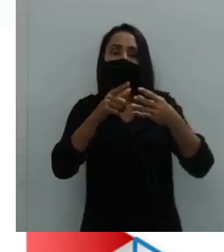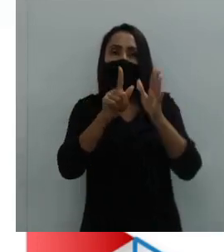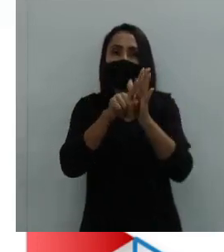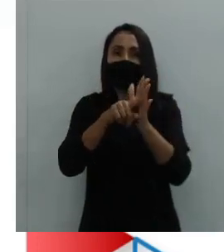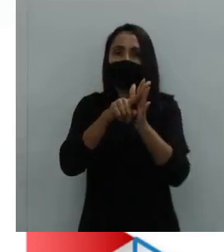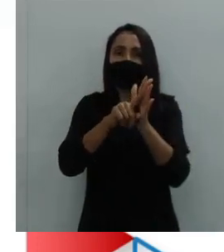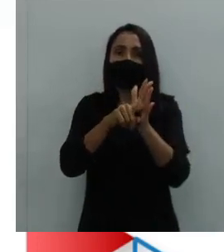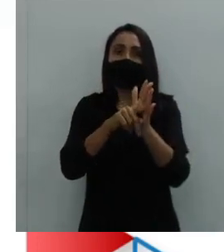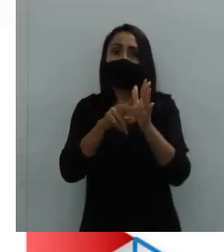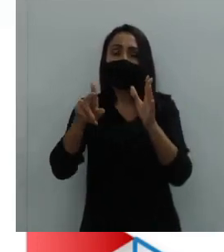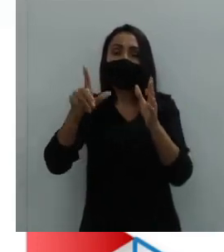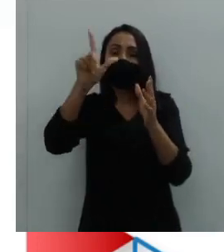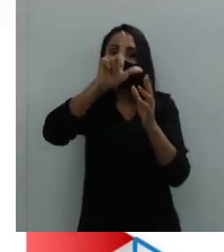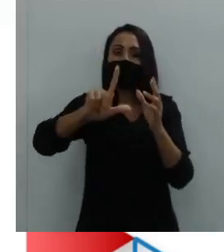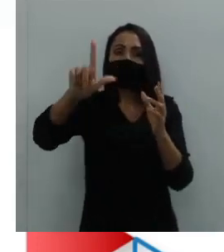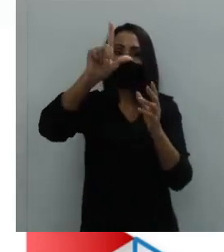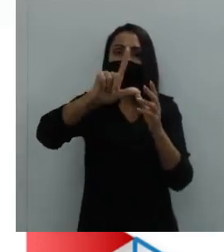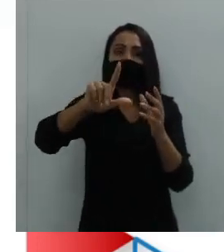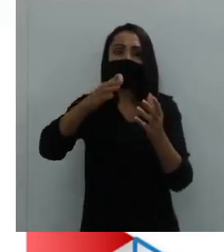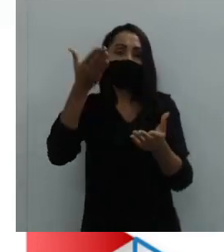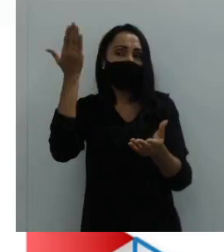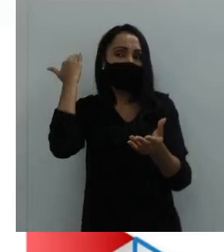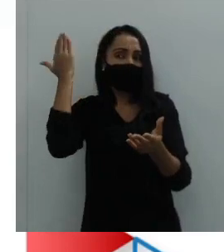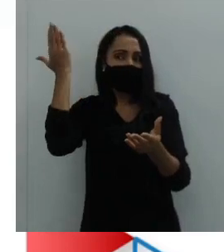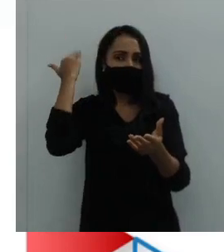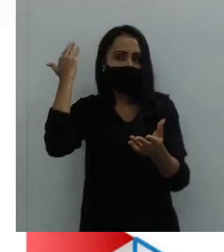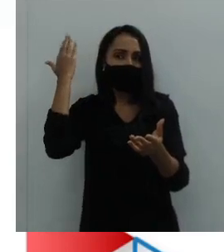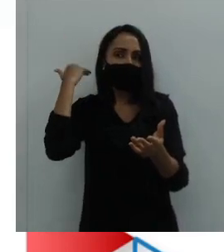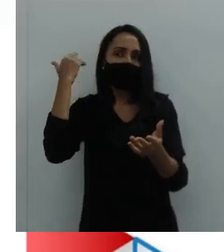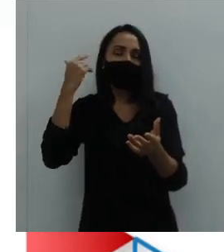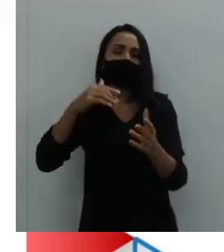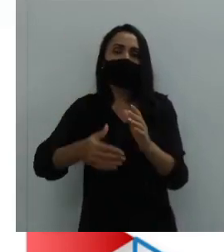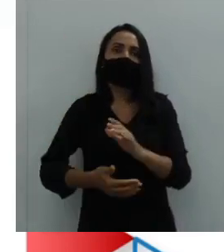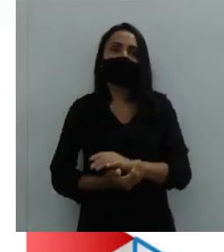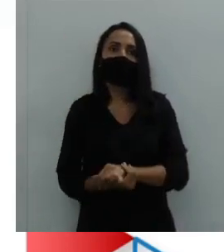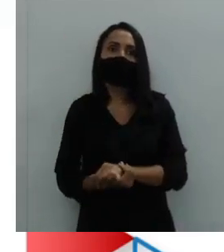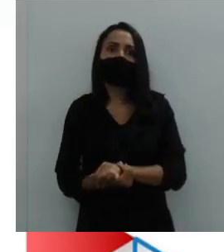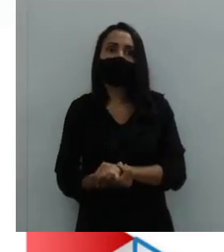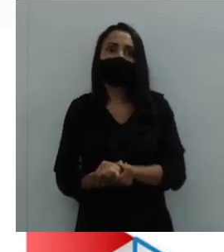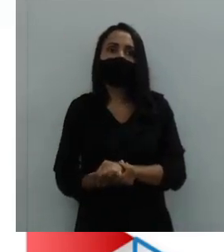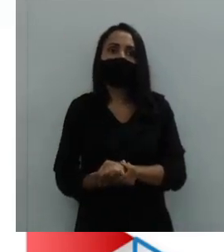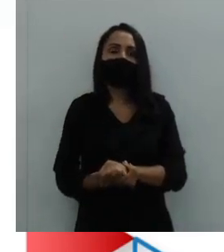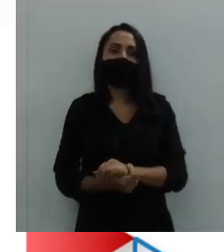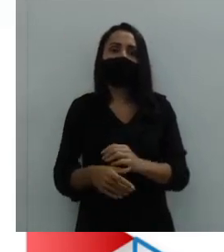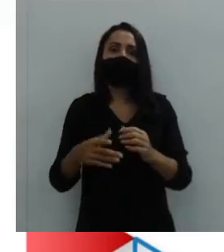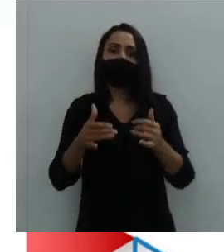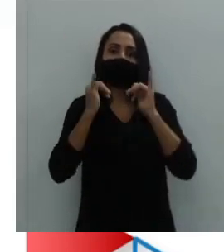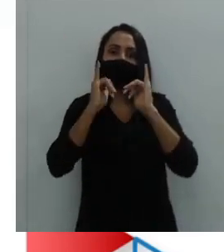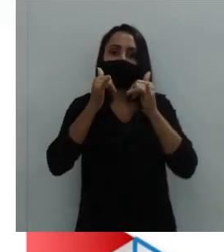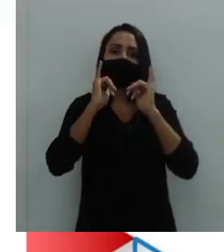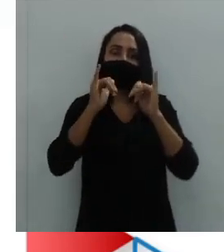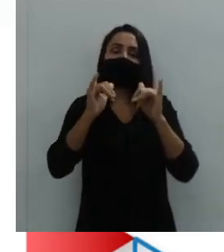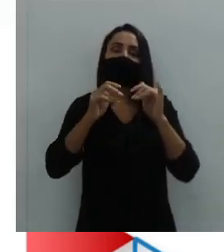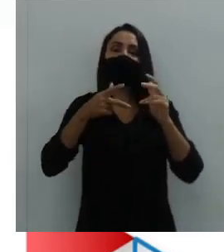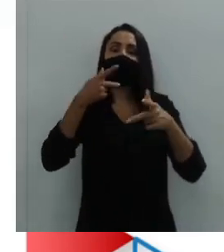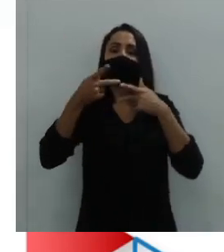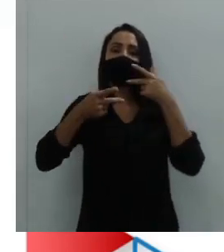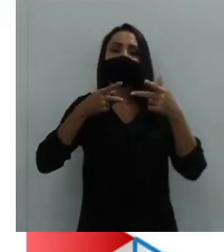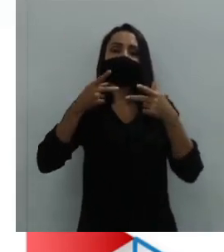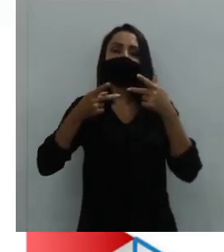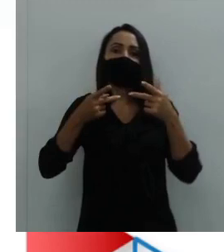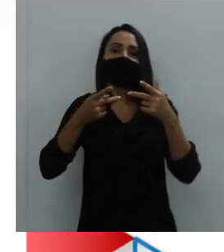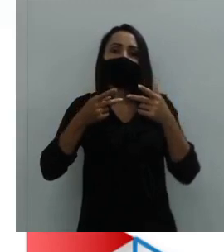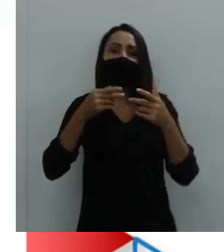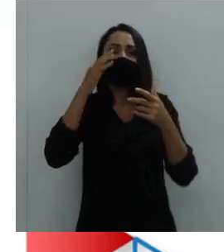é da literatura, muito antigo. E a fábula, elas eram narrativas orais e não se sabe ao certo quem